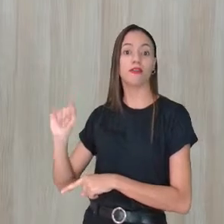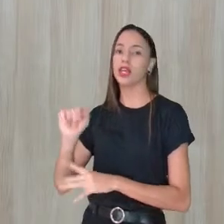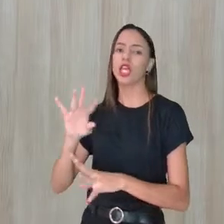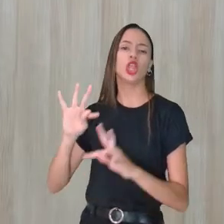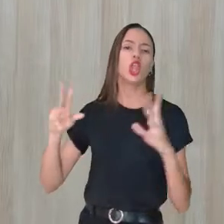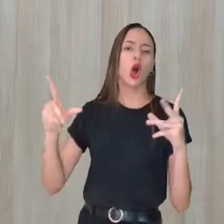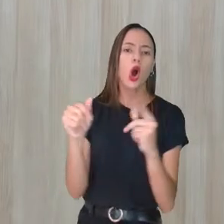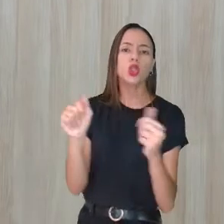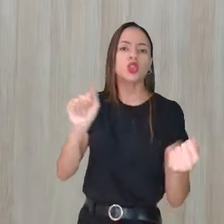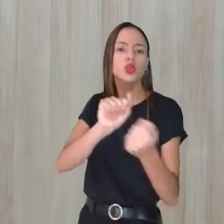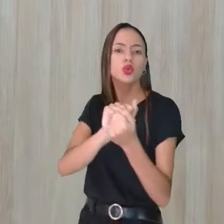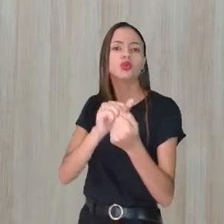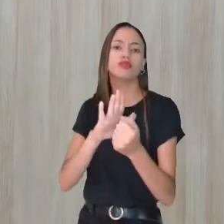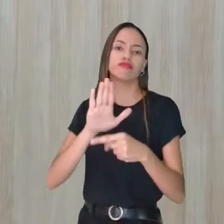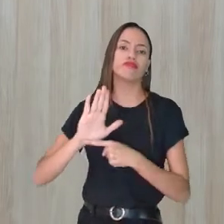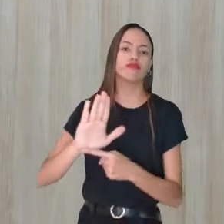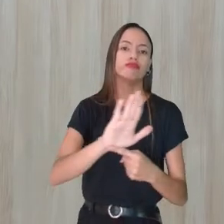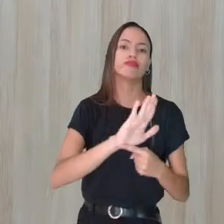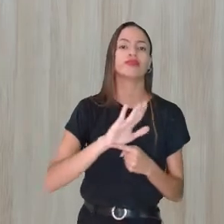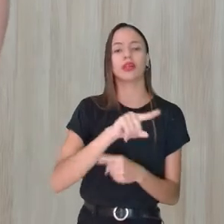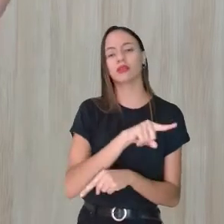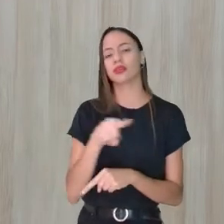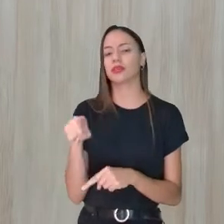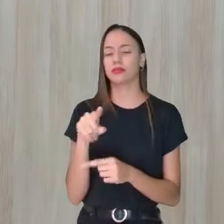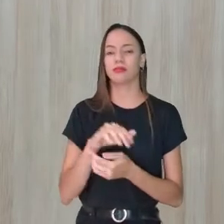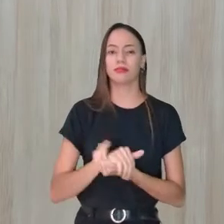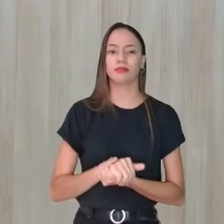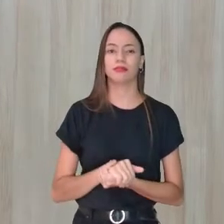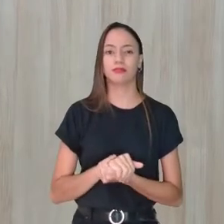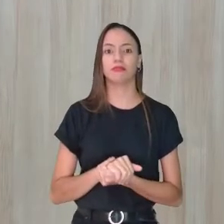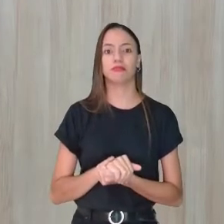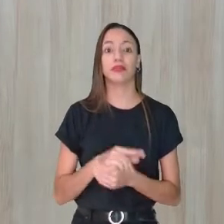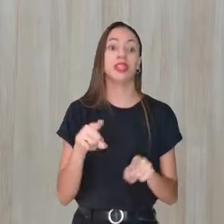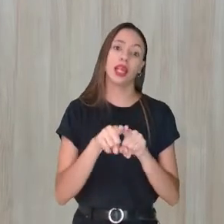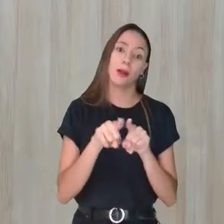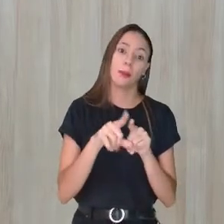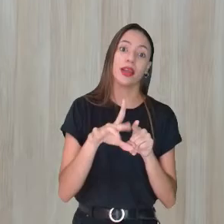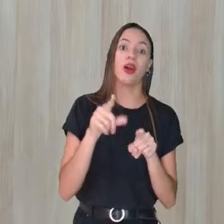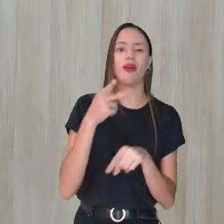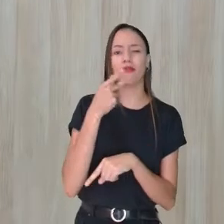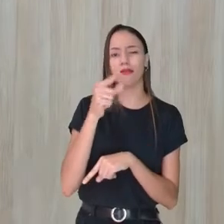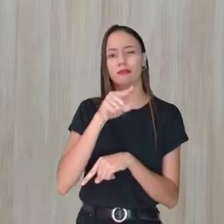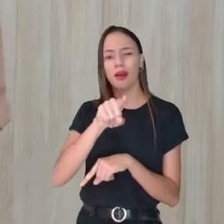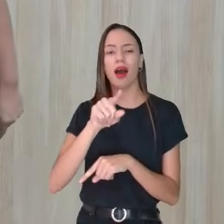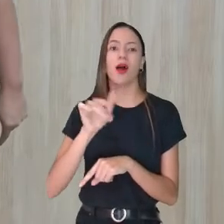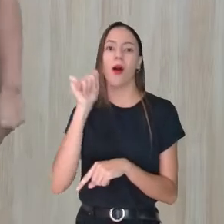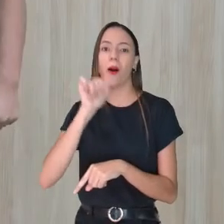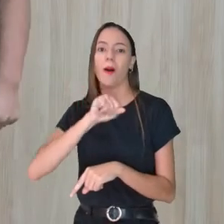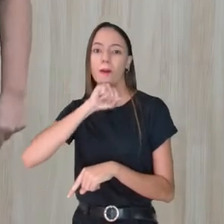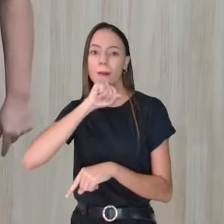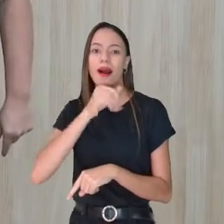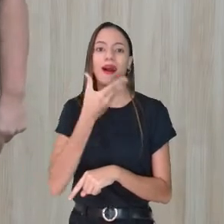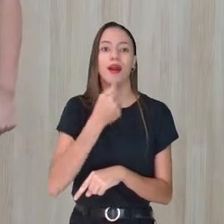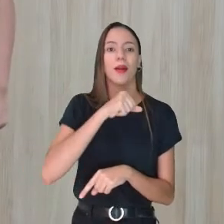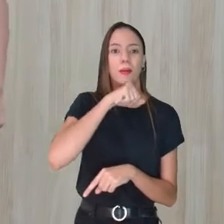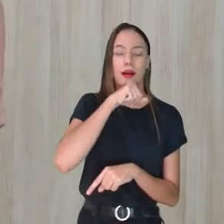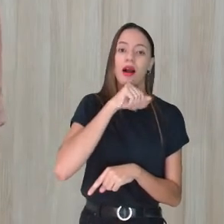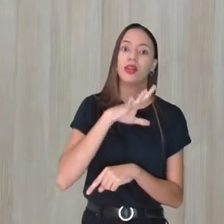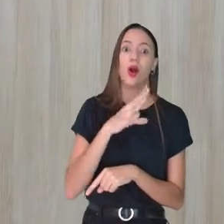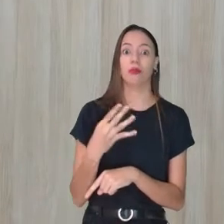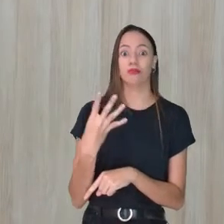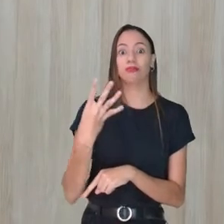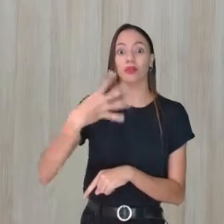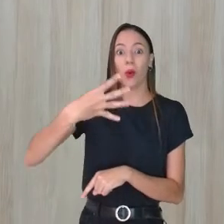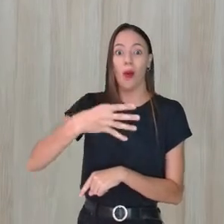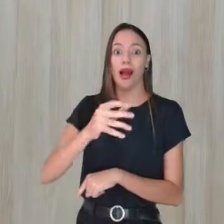juntos para lhe ajudar. Pois é, fala aí com seu pai, com a sua mãe, para tomar a vacina, porque a 4ª dose